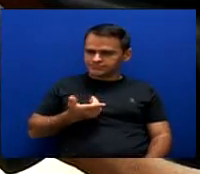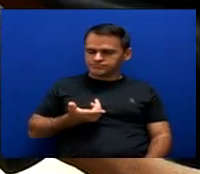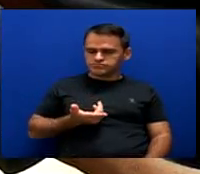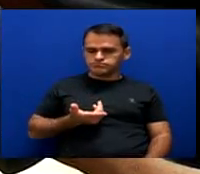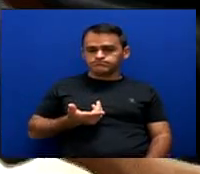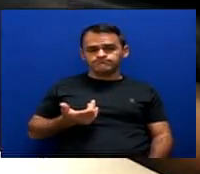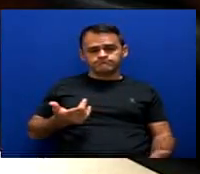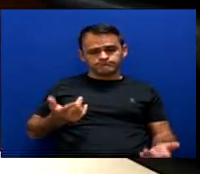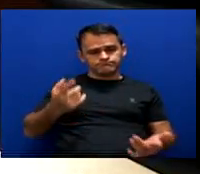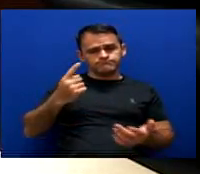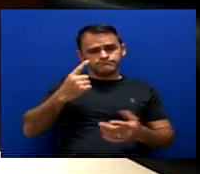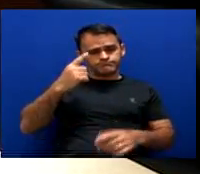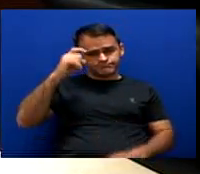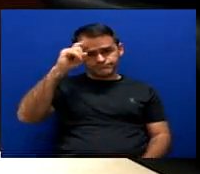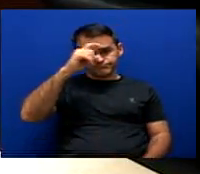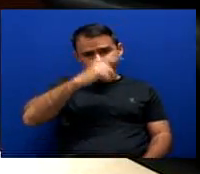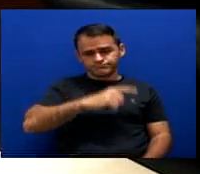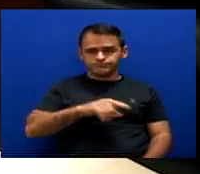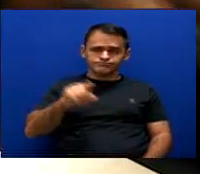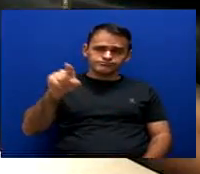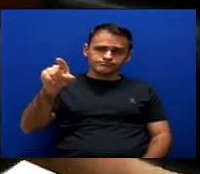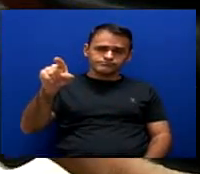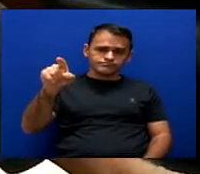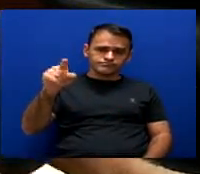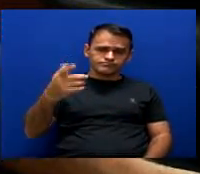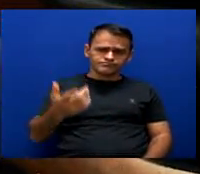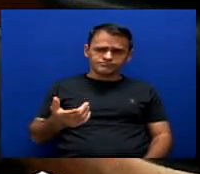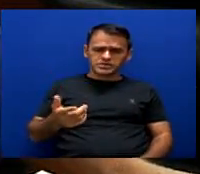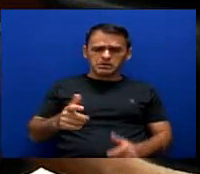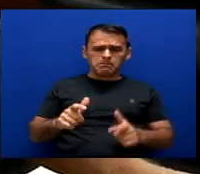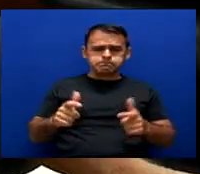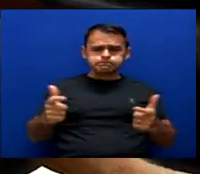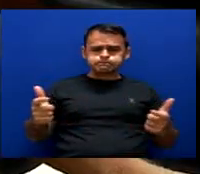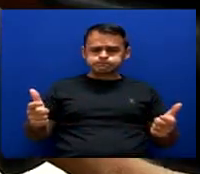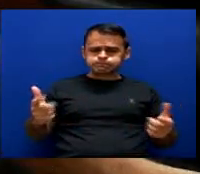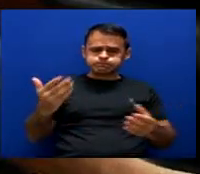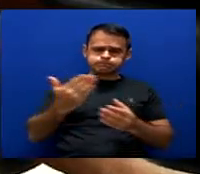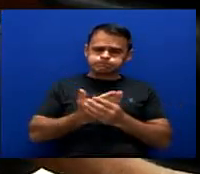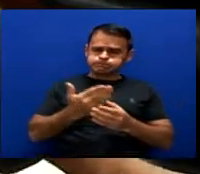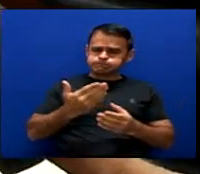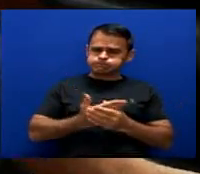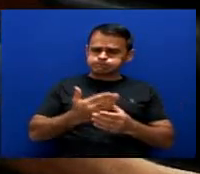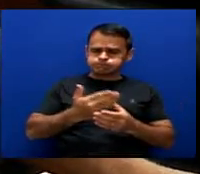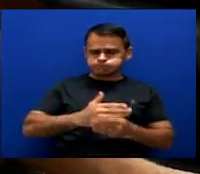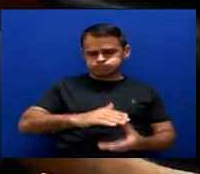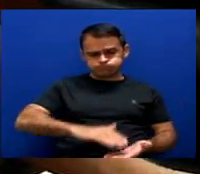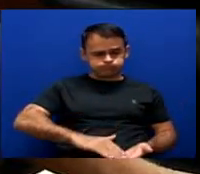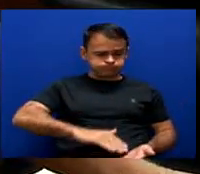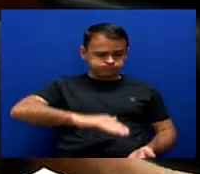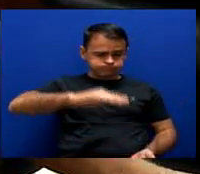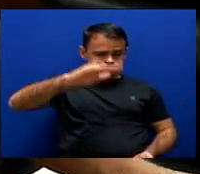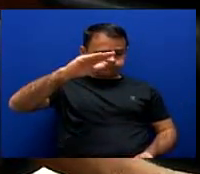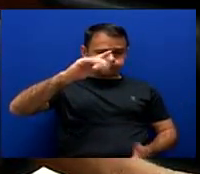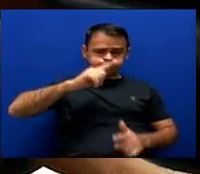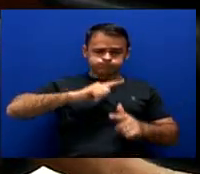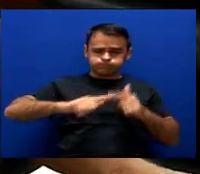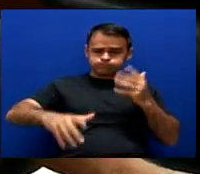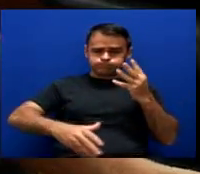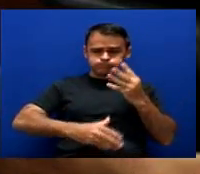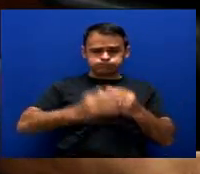porque a defensoria também está superlotada de de processo e não consegue resolver